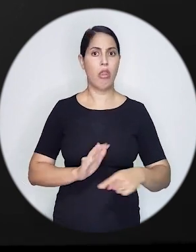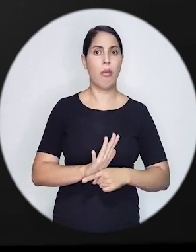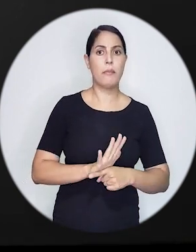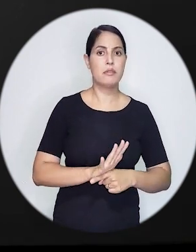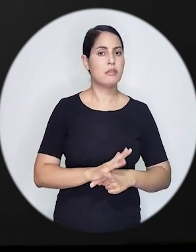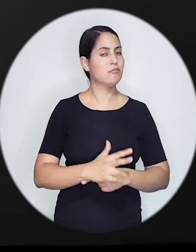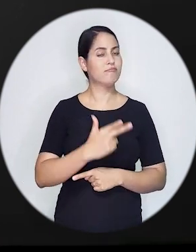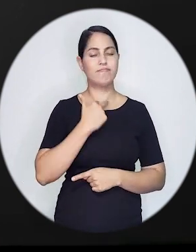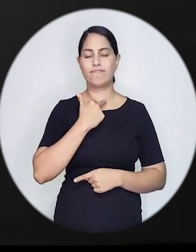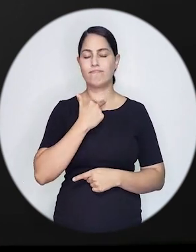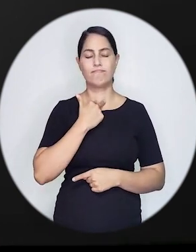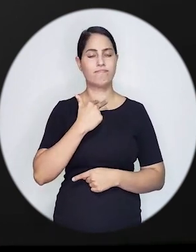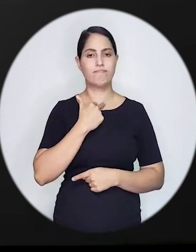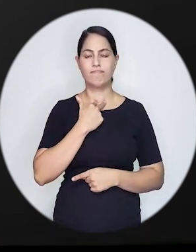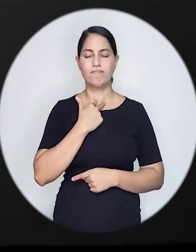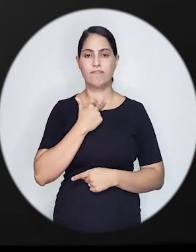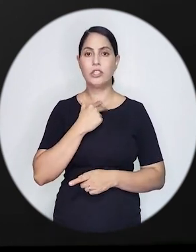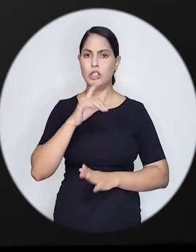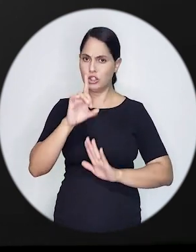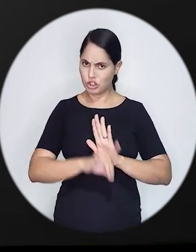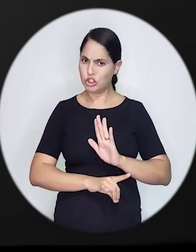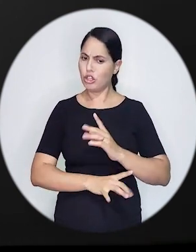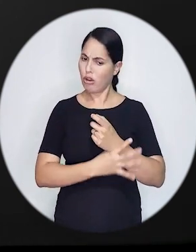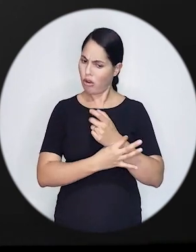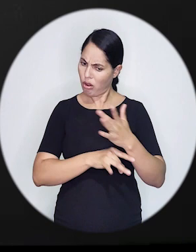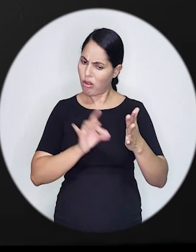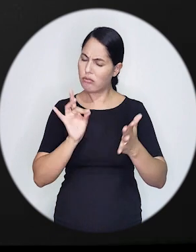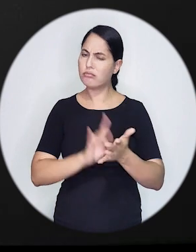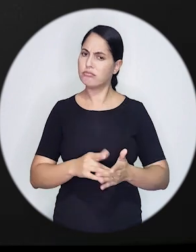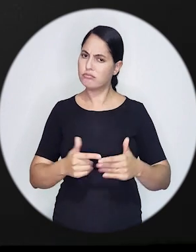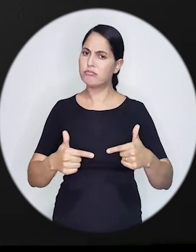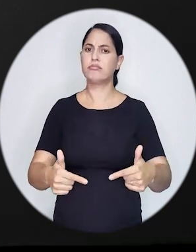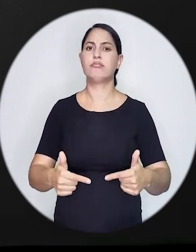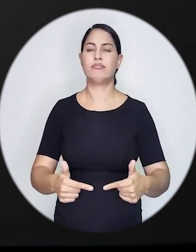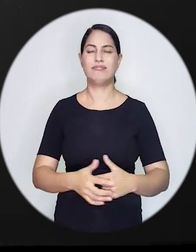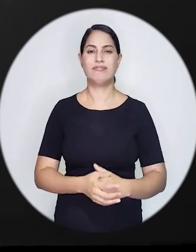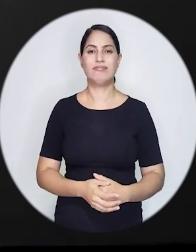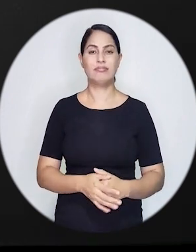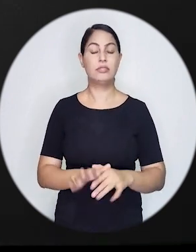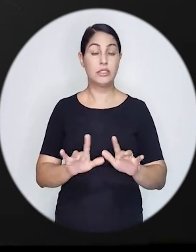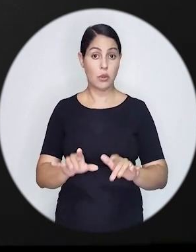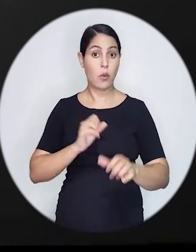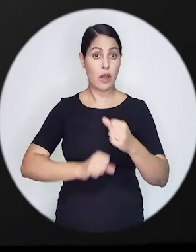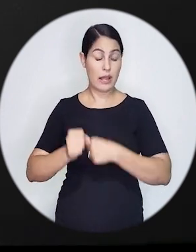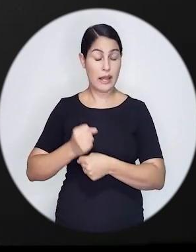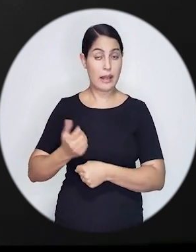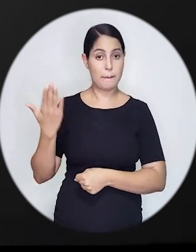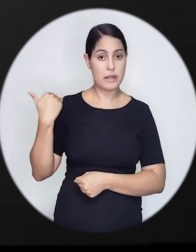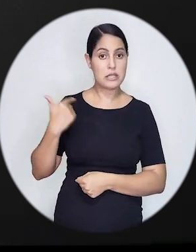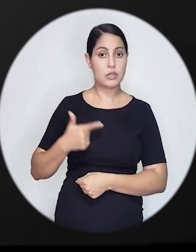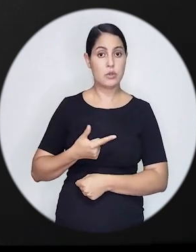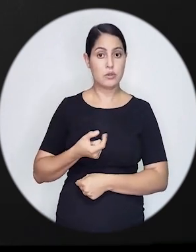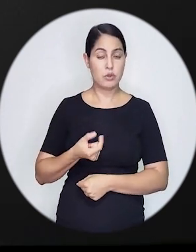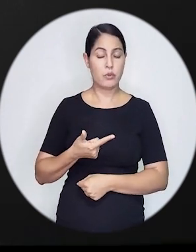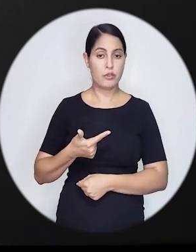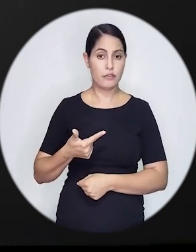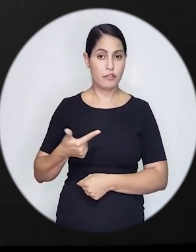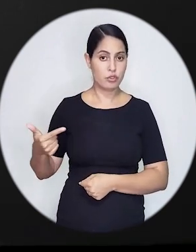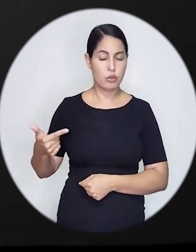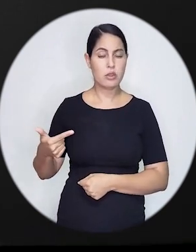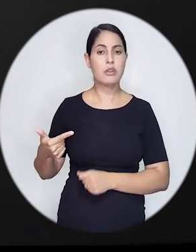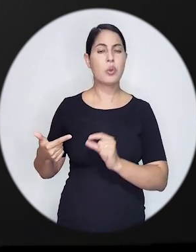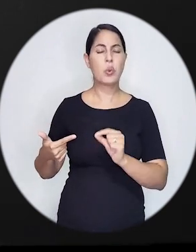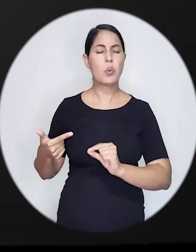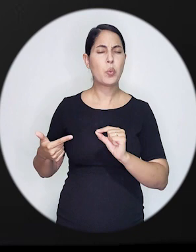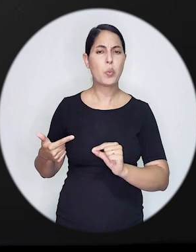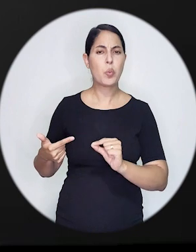empecilho para o aprimoramento, a concretização do direito. E neste ponto, cabe destacar que no ano passado a gente